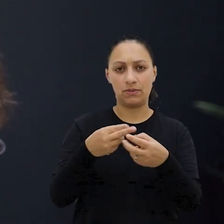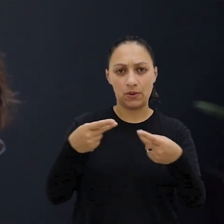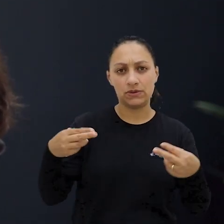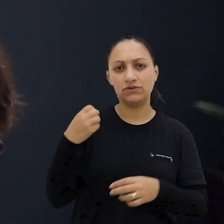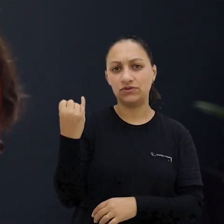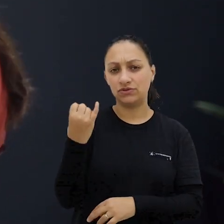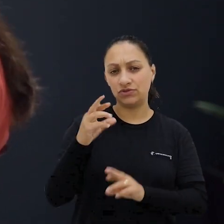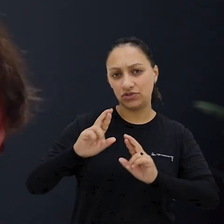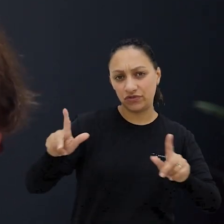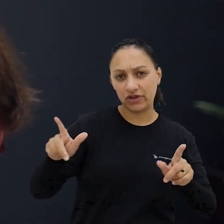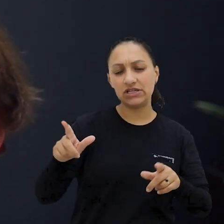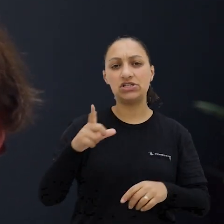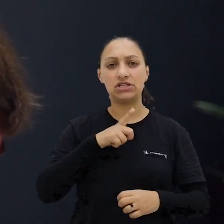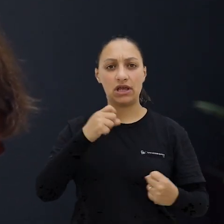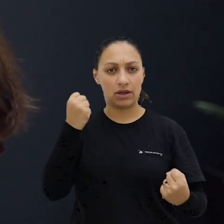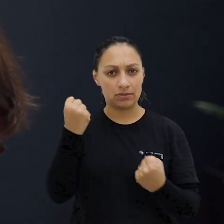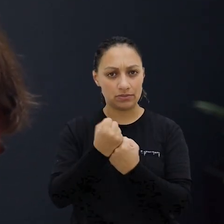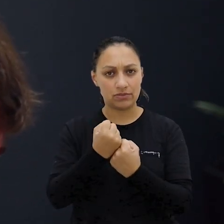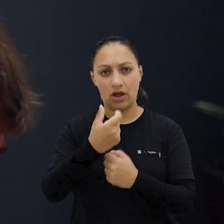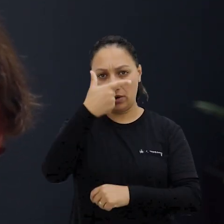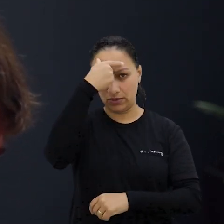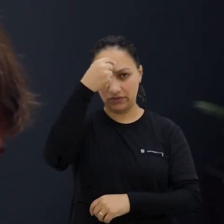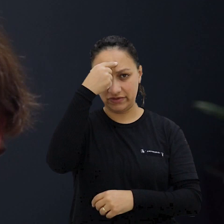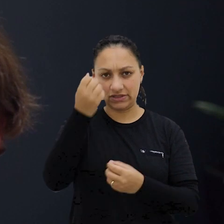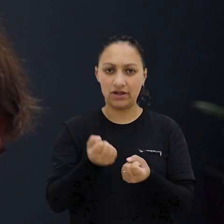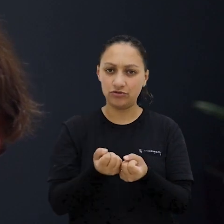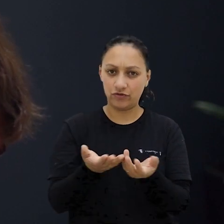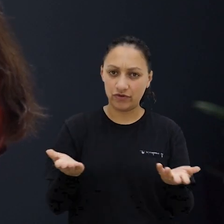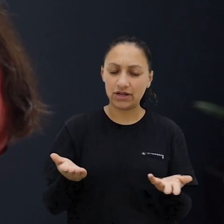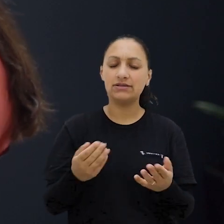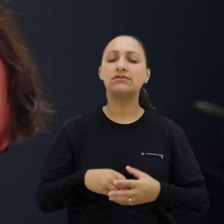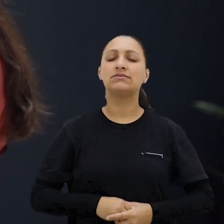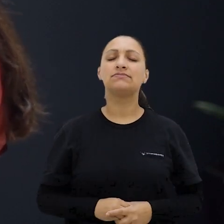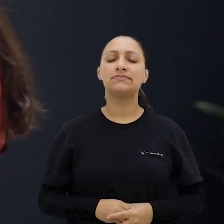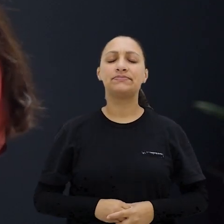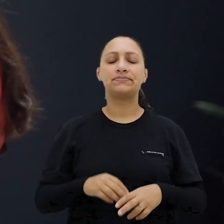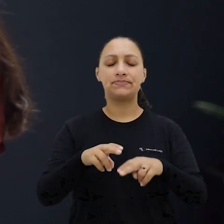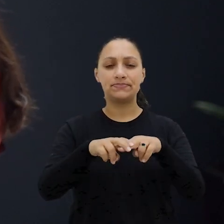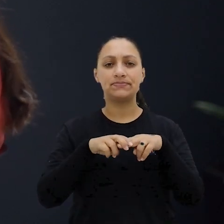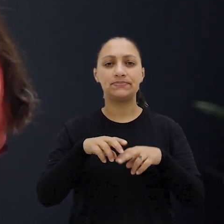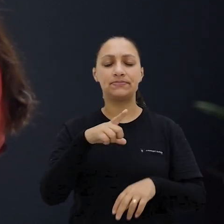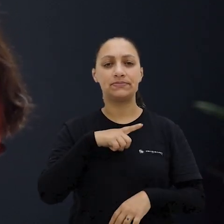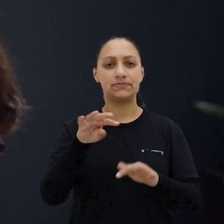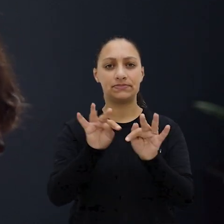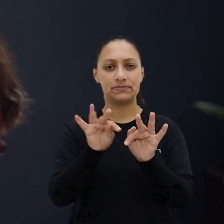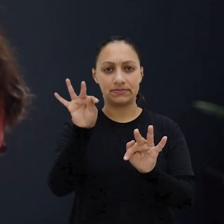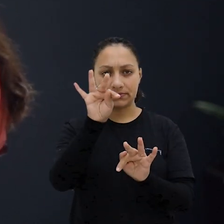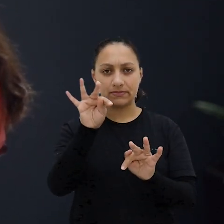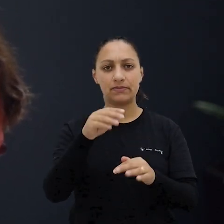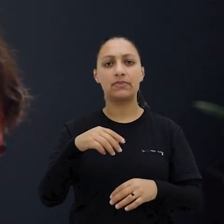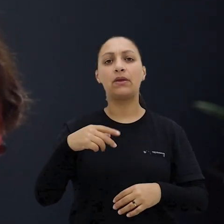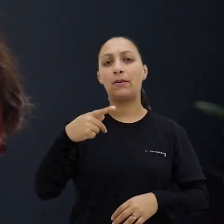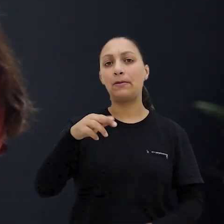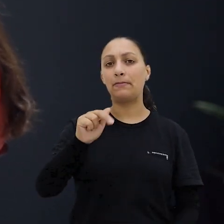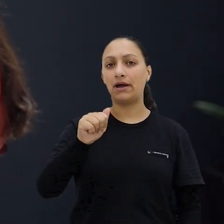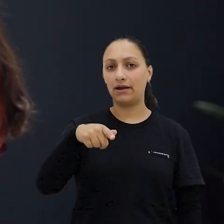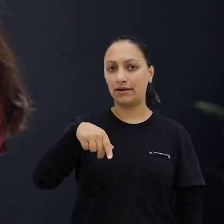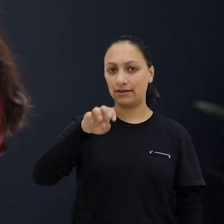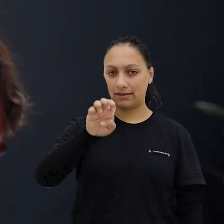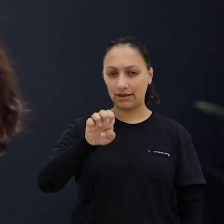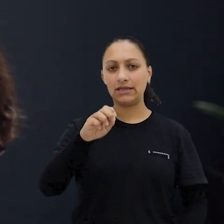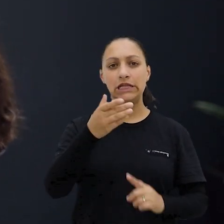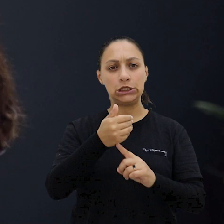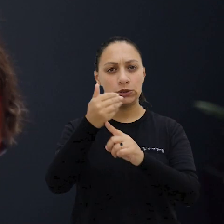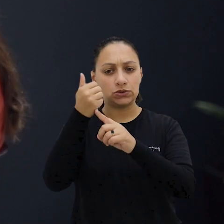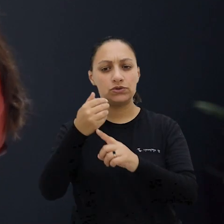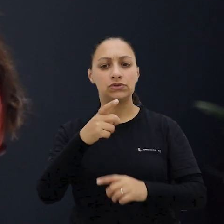coisa diferente, e aí tem como suporte a universidade. E aí, por isso existe, o Fevale Tech Park é o parque tecnológico,